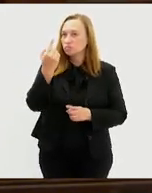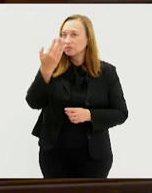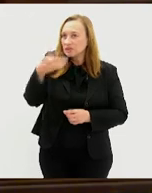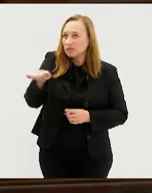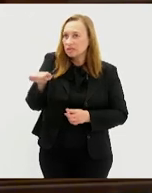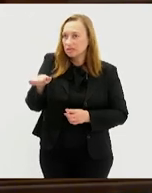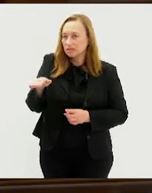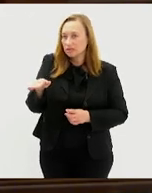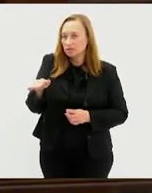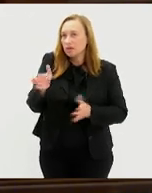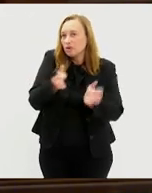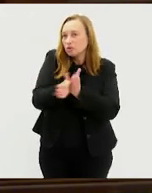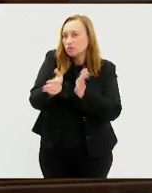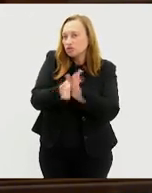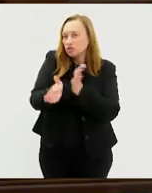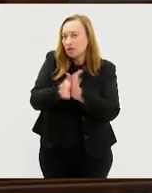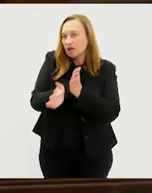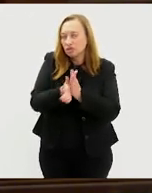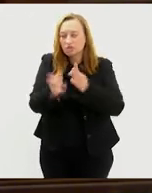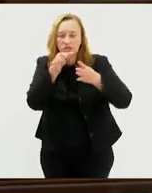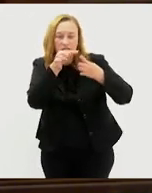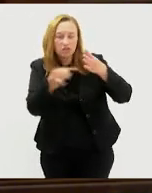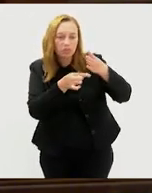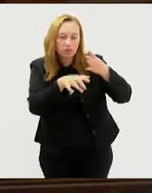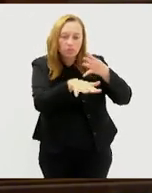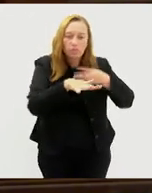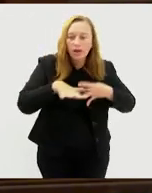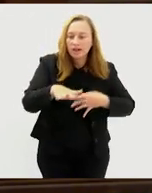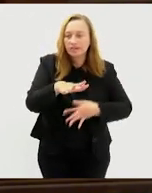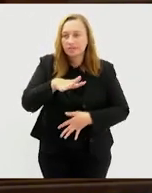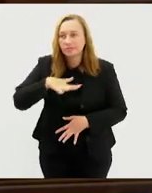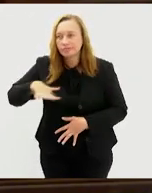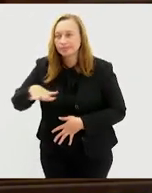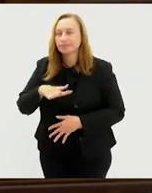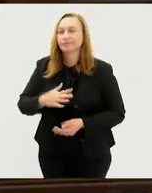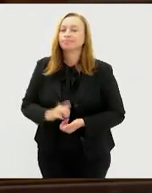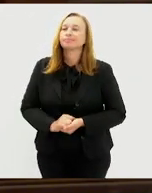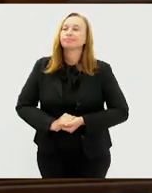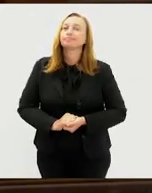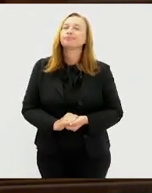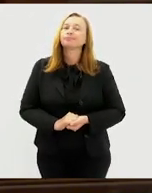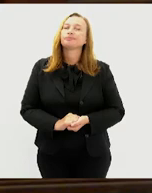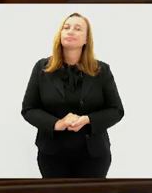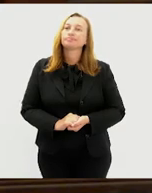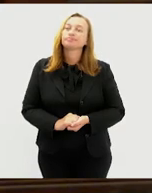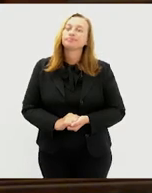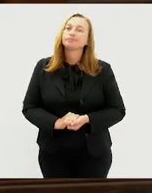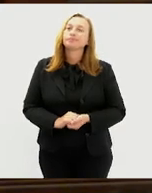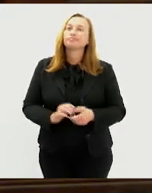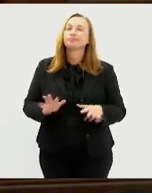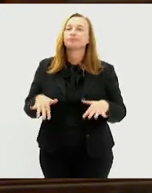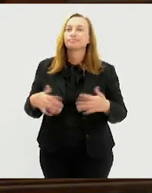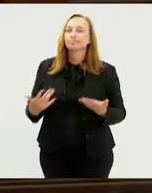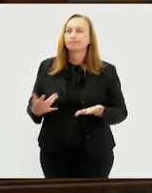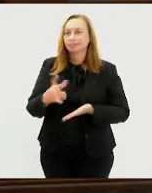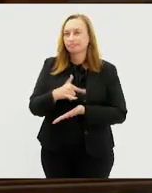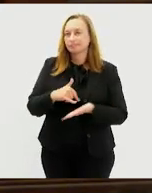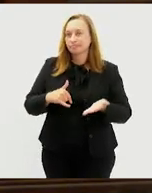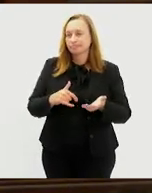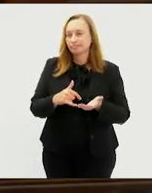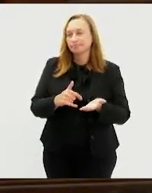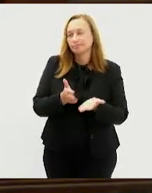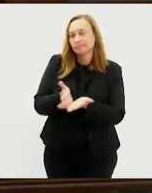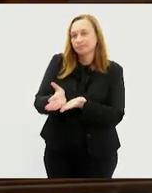dos gastos dessas quatro áreas depois a nossa grande receita